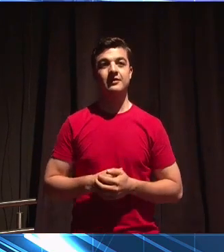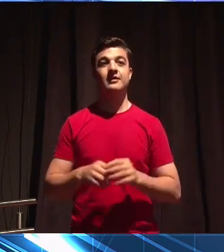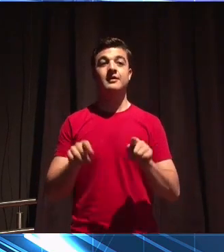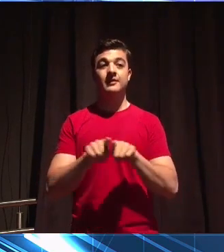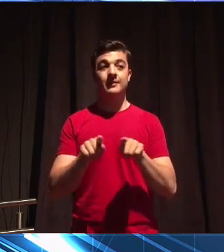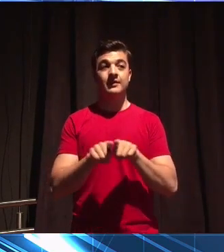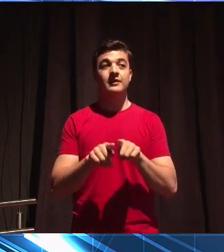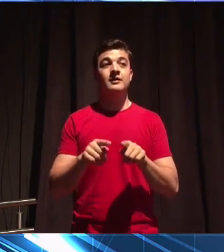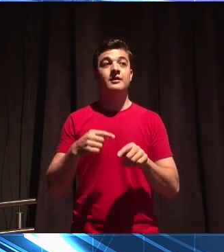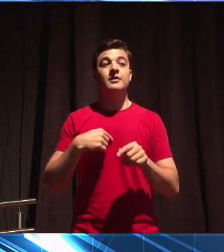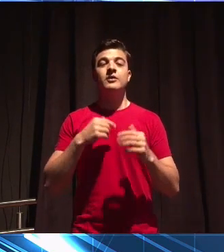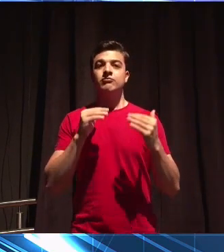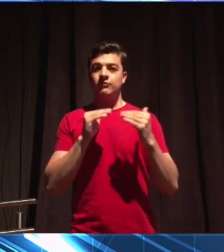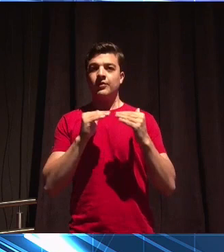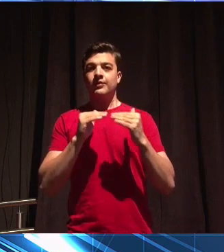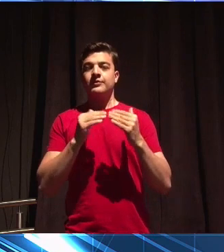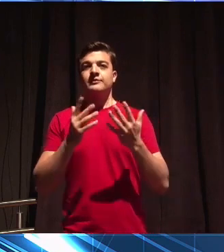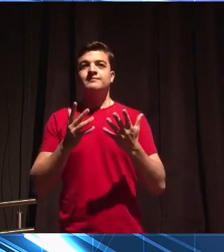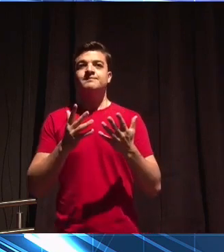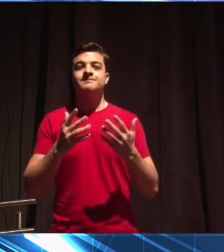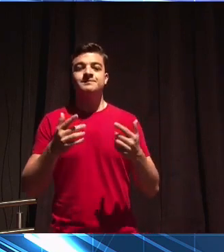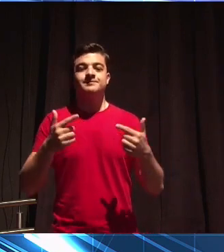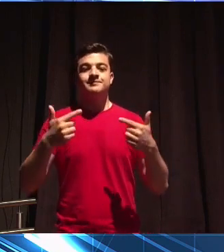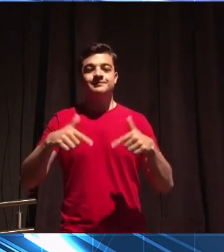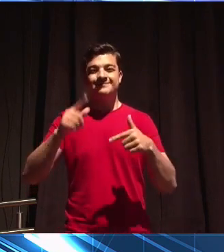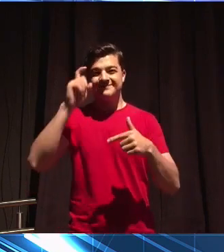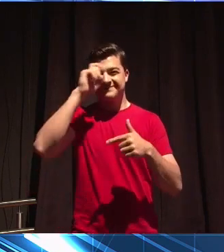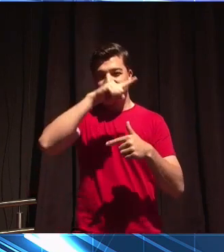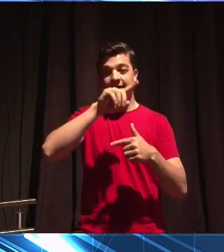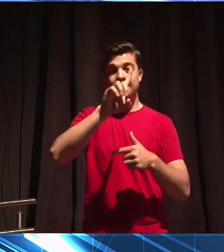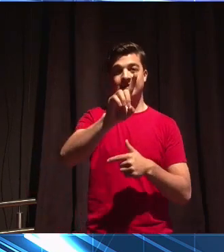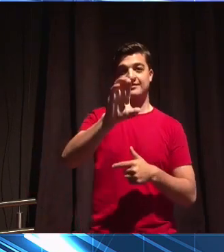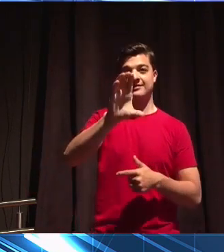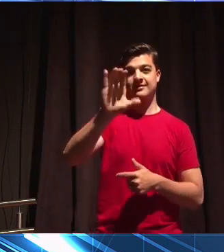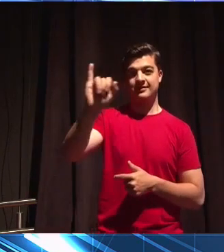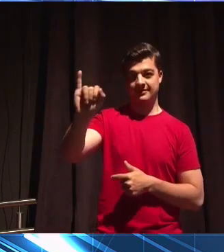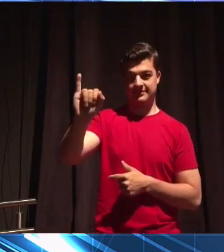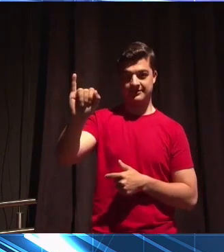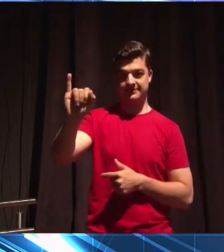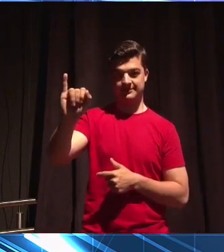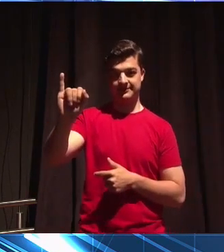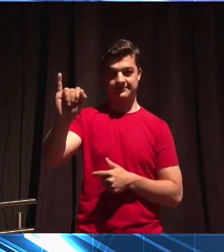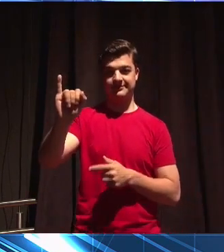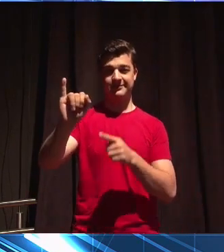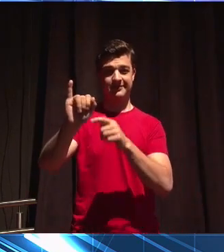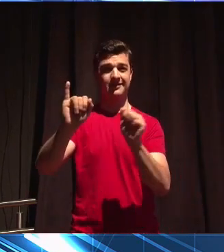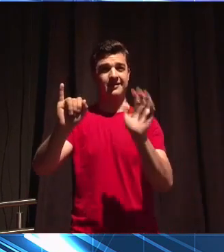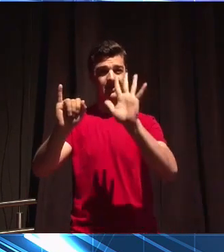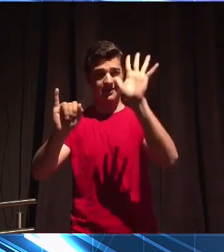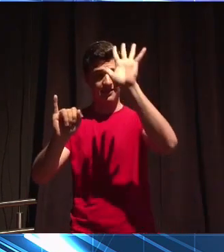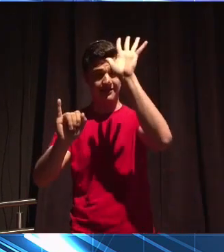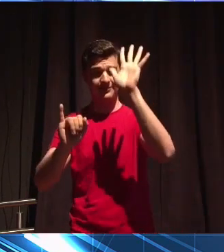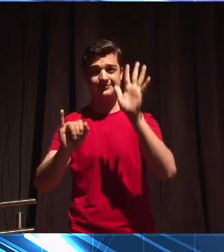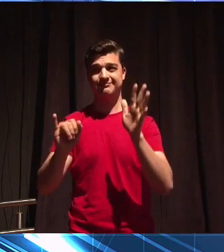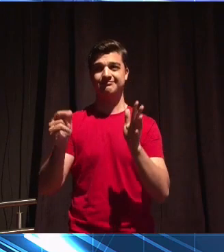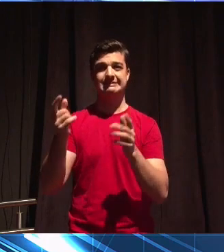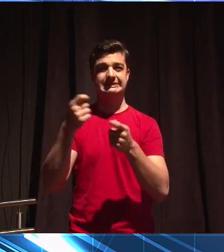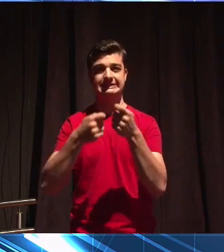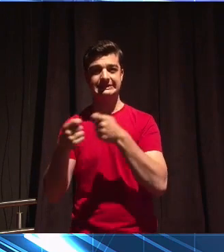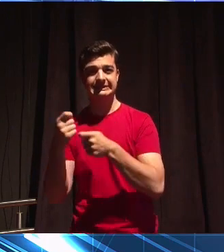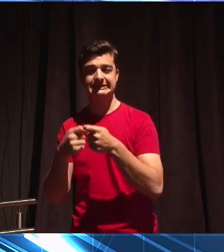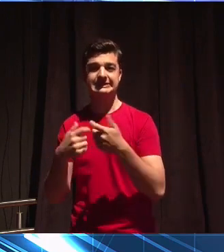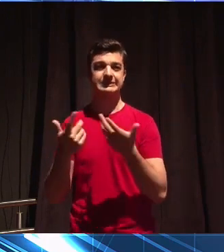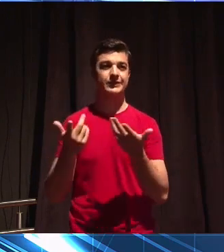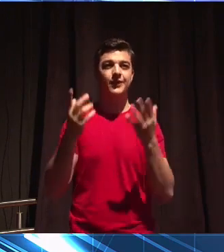mais dificuldade para trabalhar, por exemplo, com BCIs. Custa caro, ninguém tem um eletroencefalograma em casa, fone de